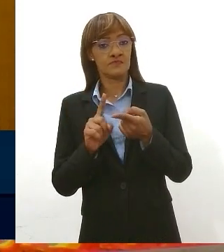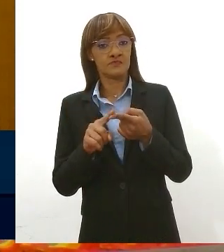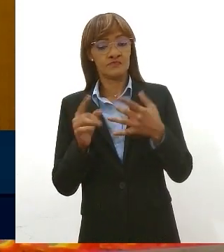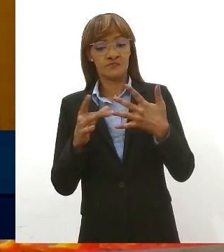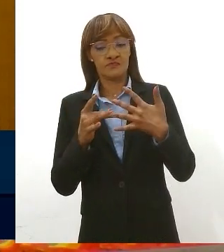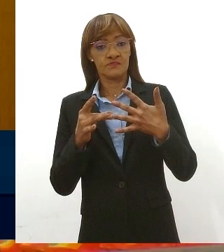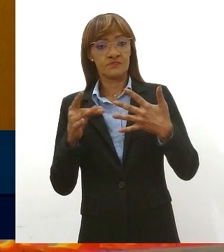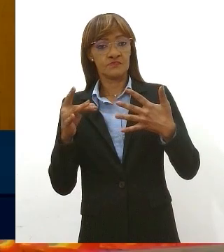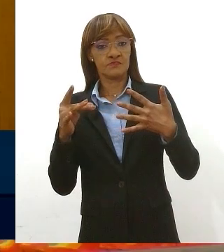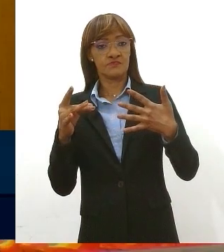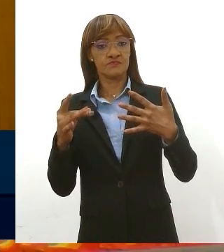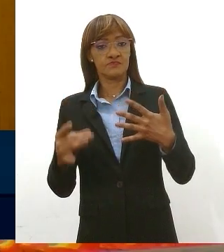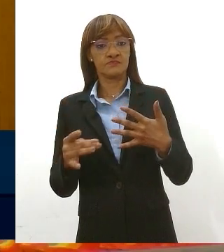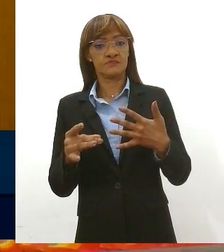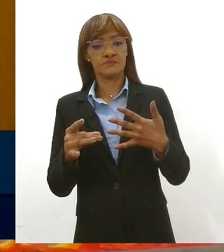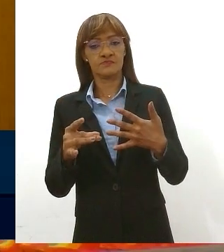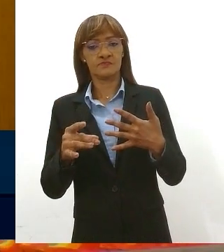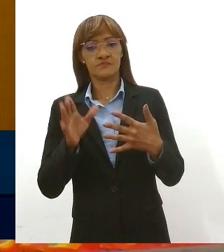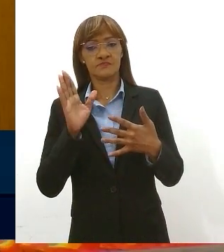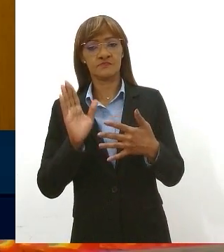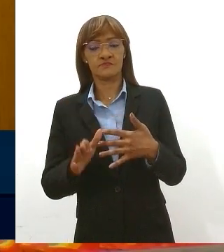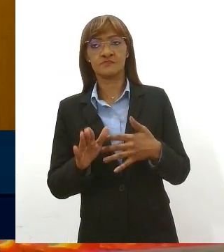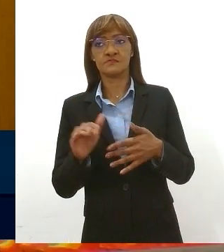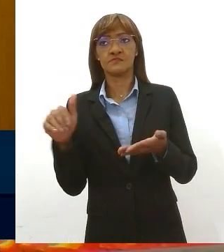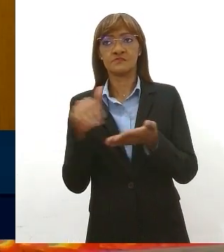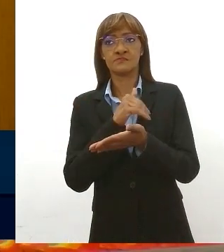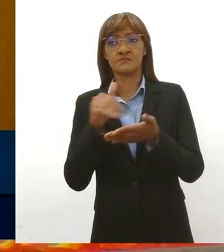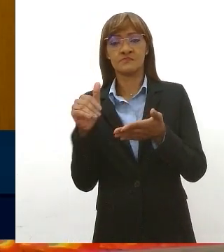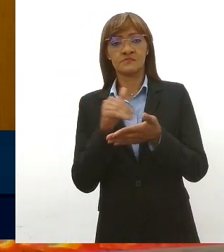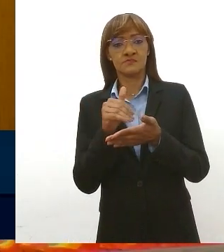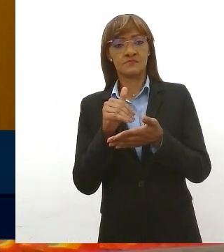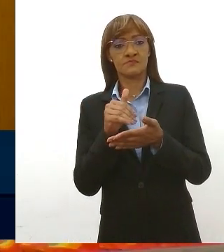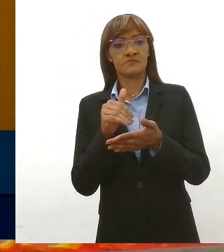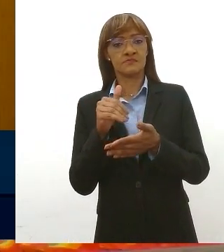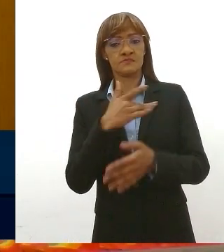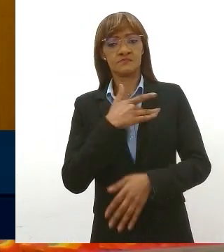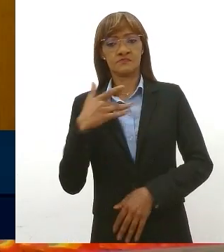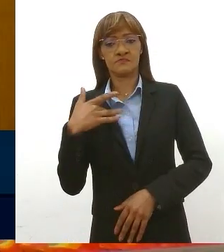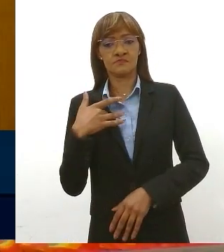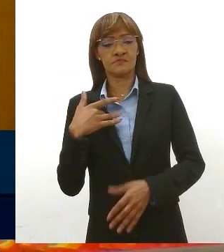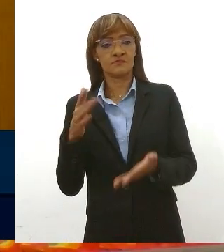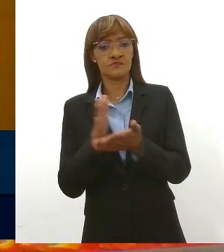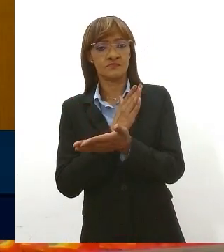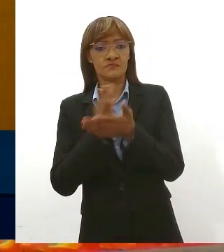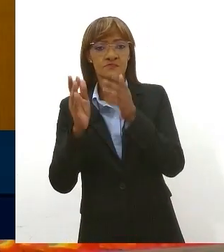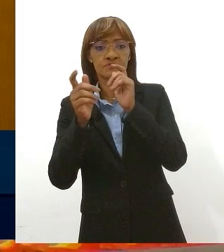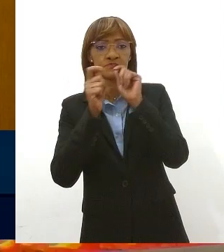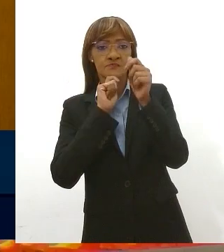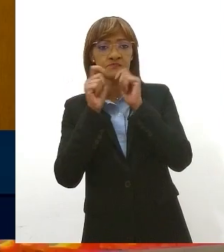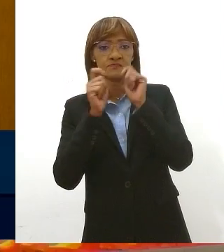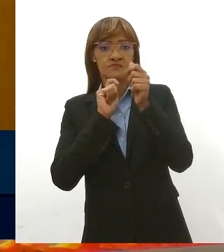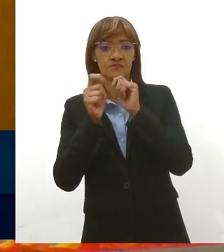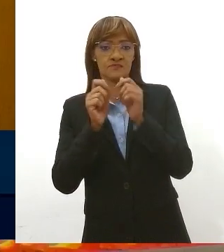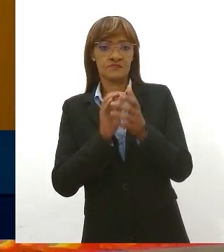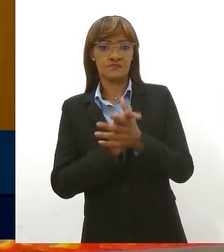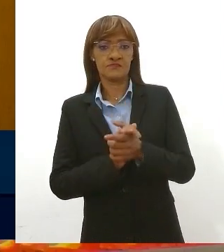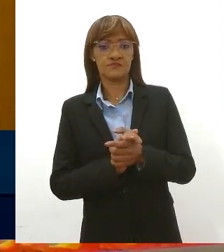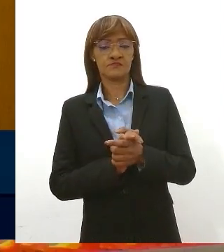da secretária de saúde em algumas entrevistas que comprovam, presidente,